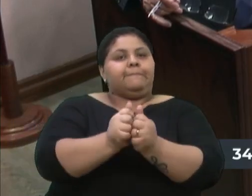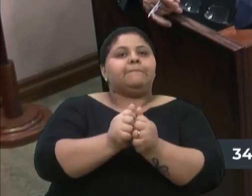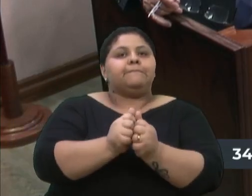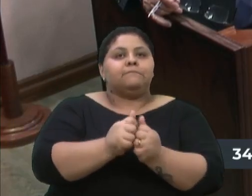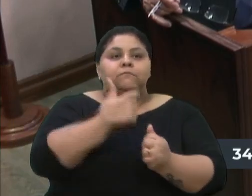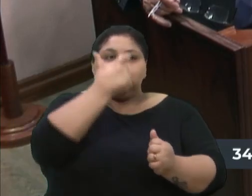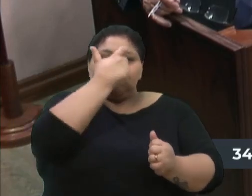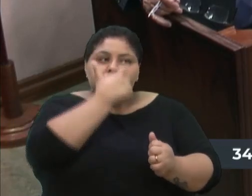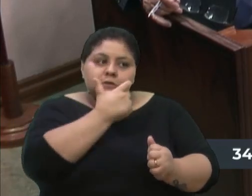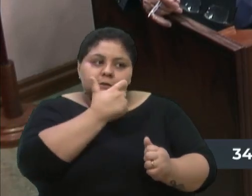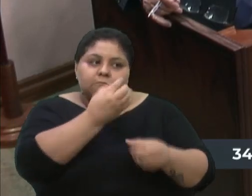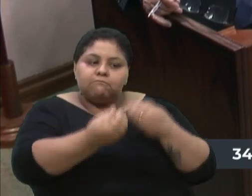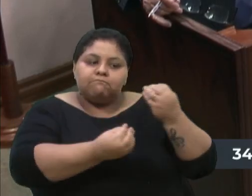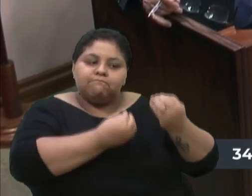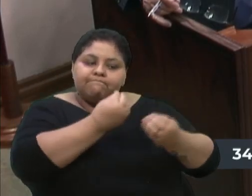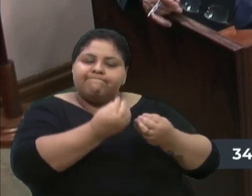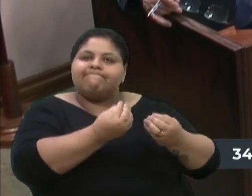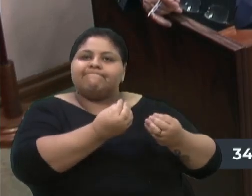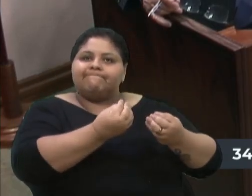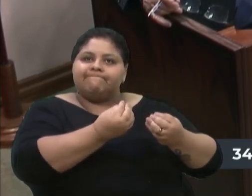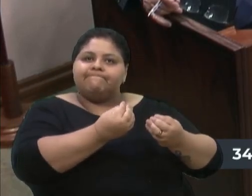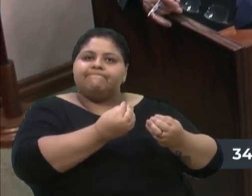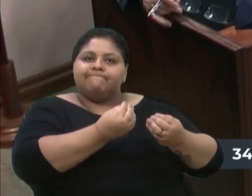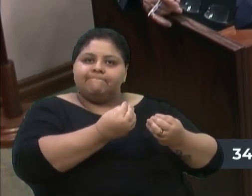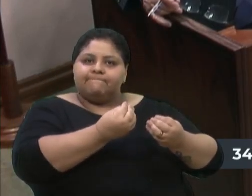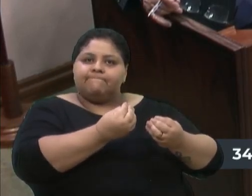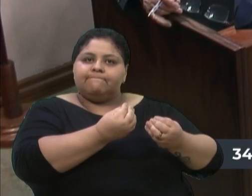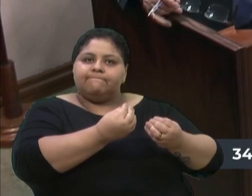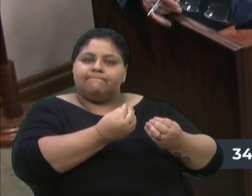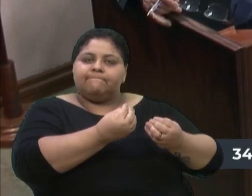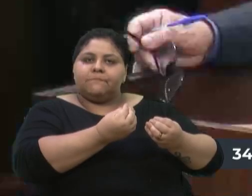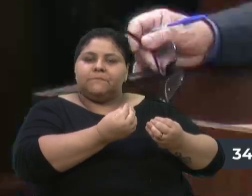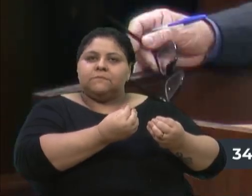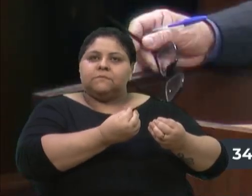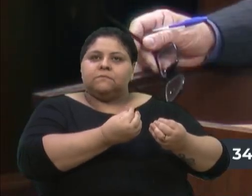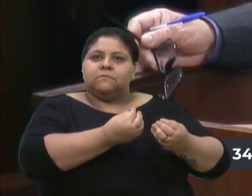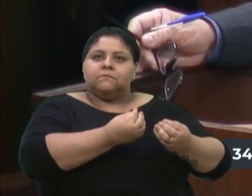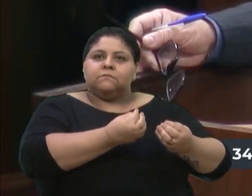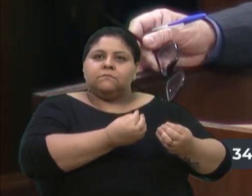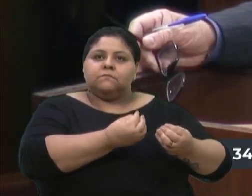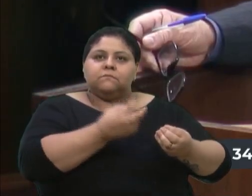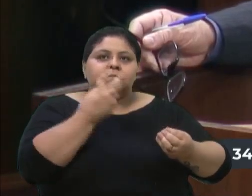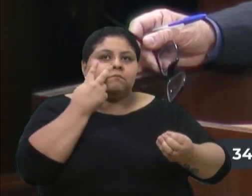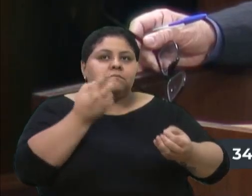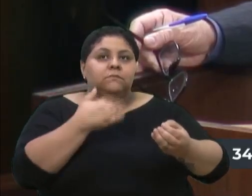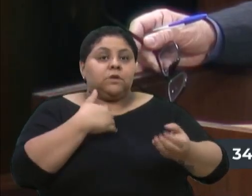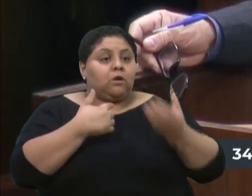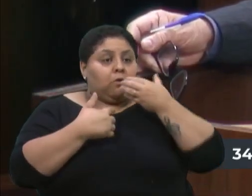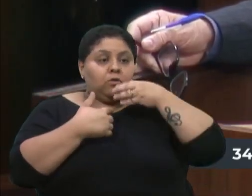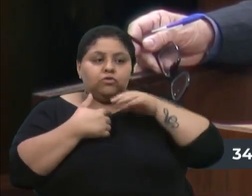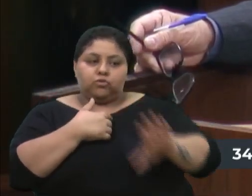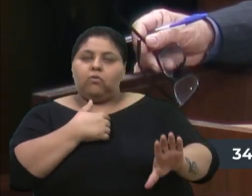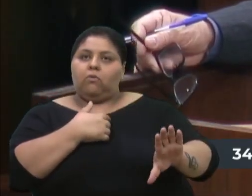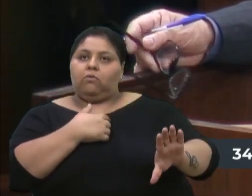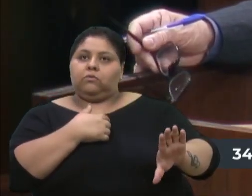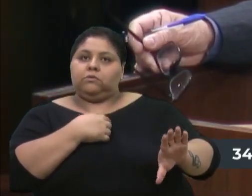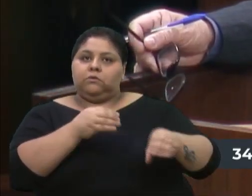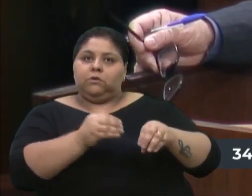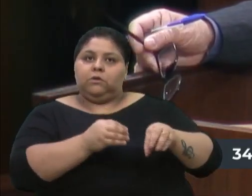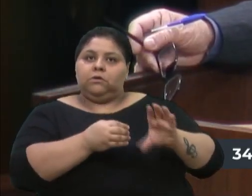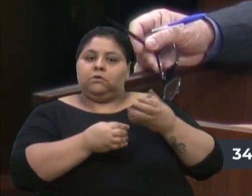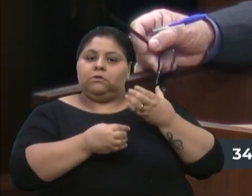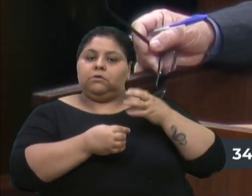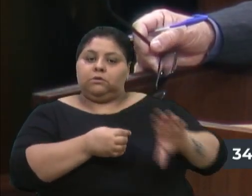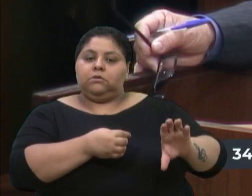achar uma forma de que, olha, não sou contra se sobrar recursos, não vou ficar triste se